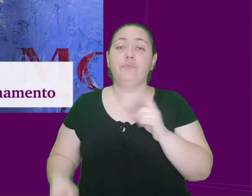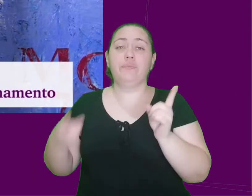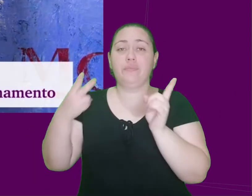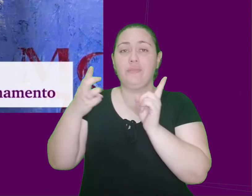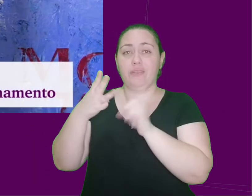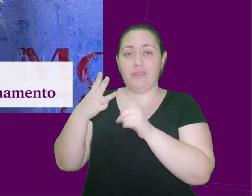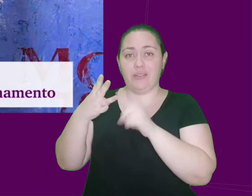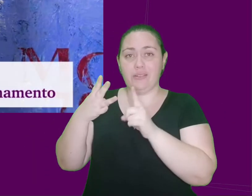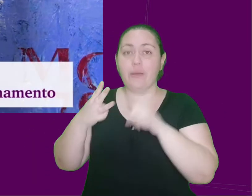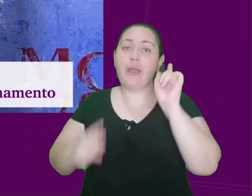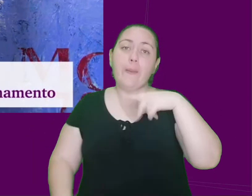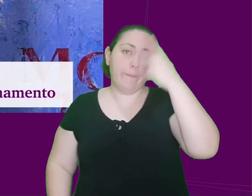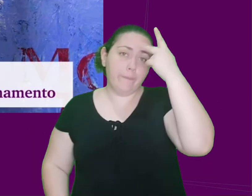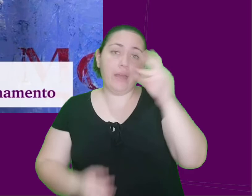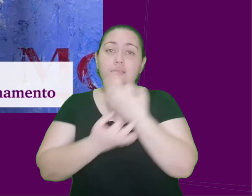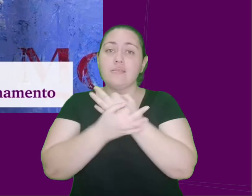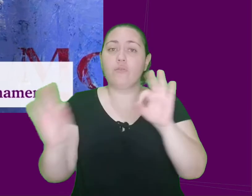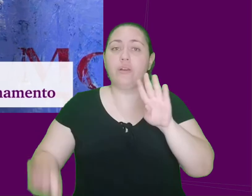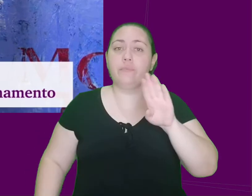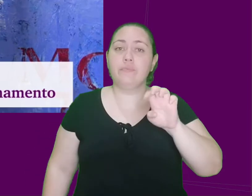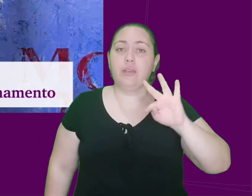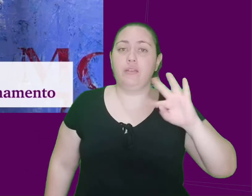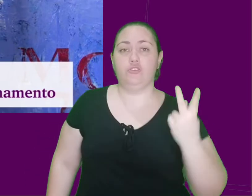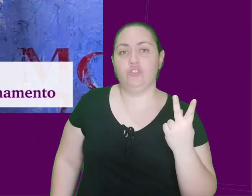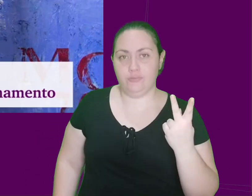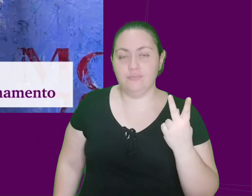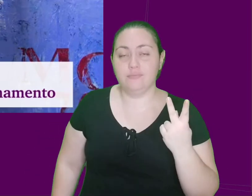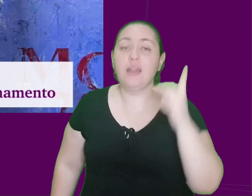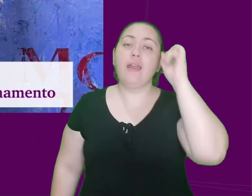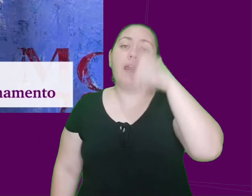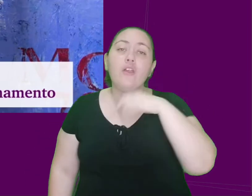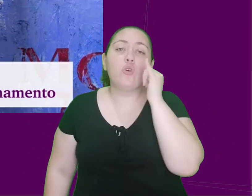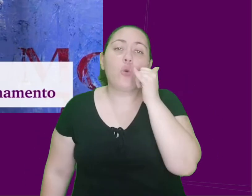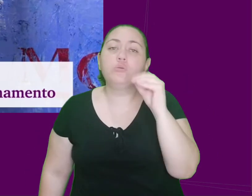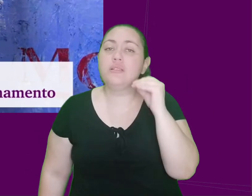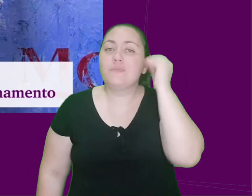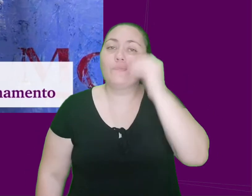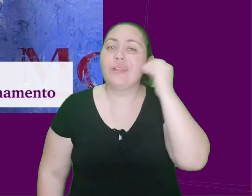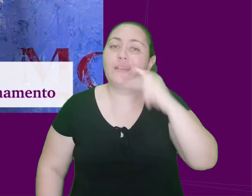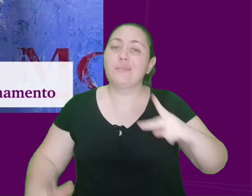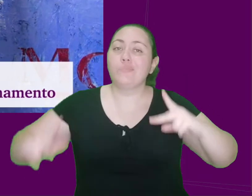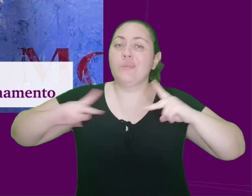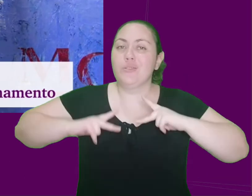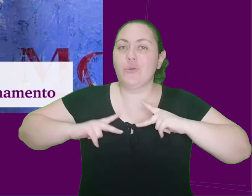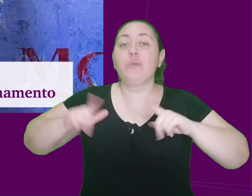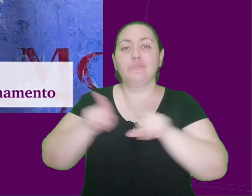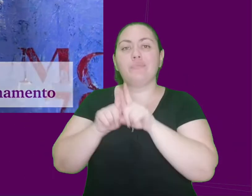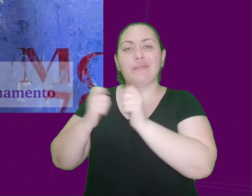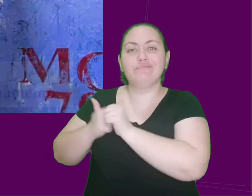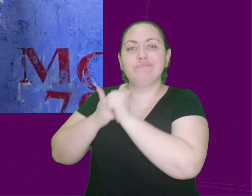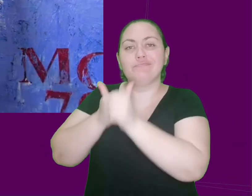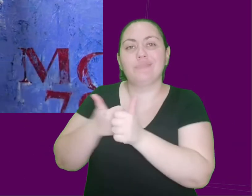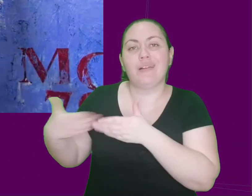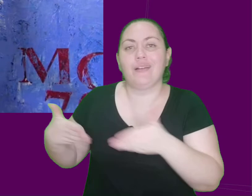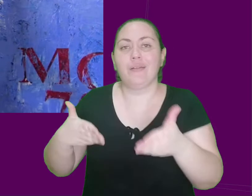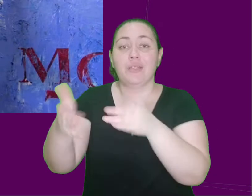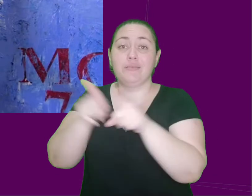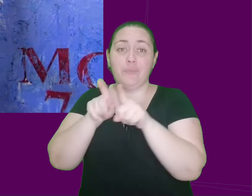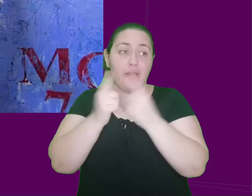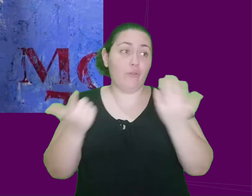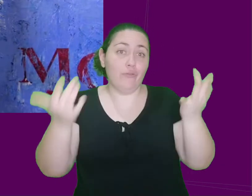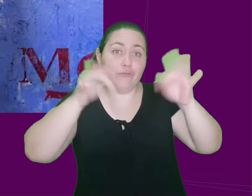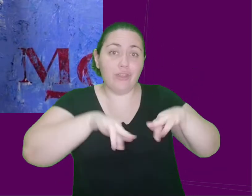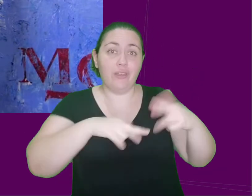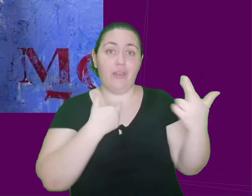seria Para Salvar Betty. Nesse conto, a experiência pessoal ainda guia o seu percurso, e o fim do relacionamento seria